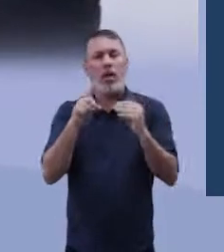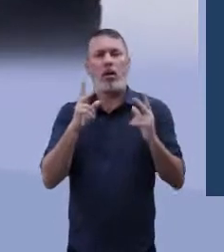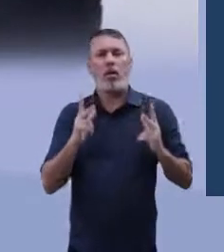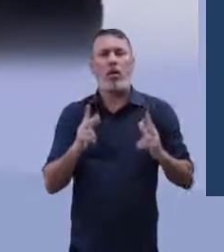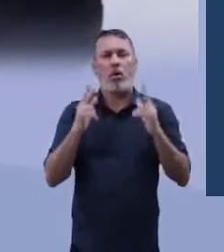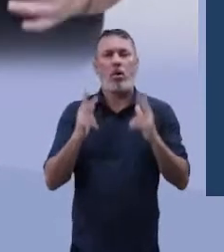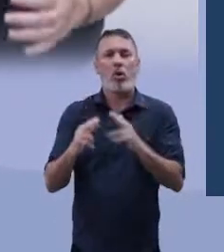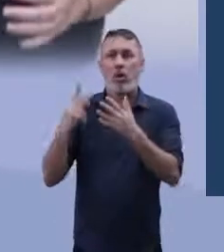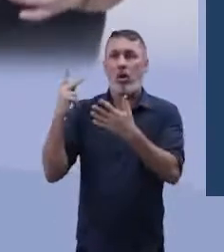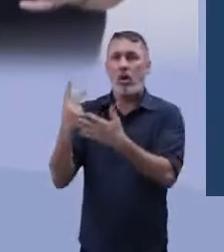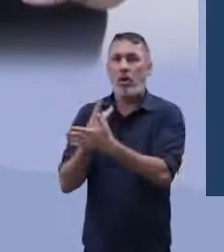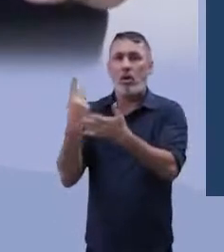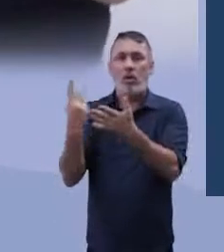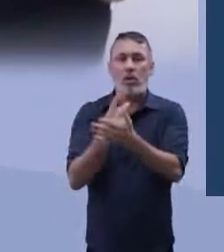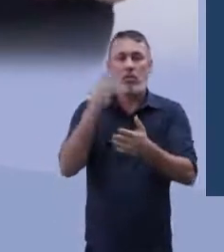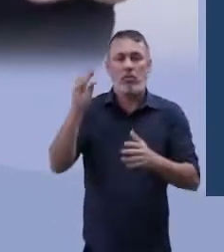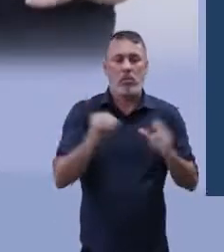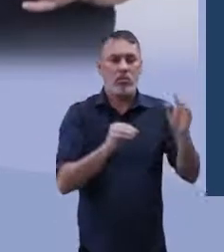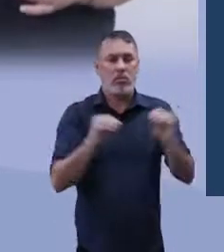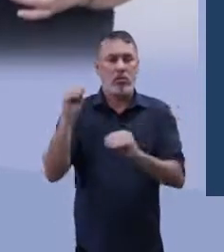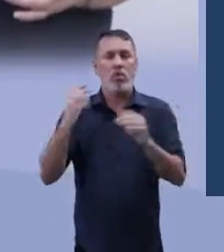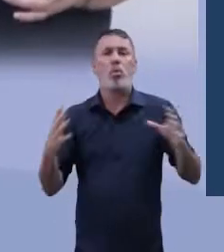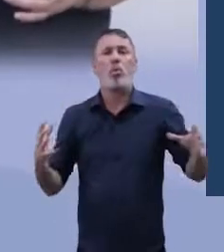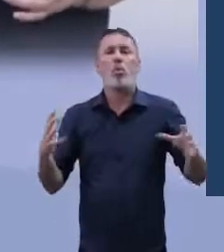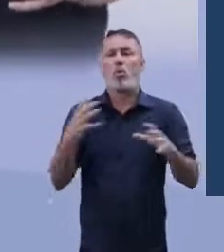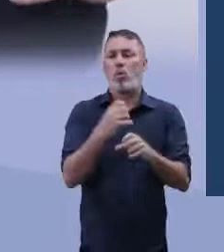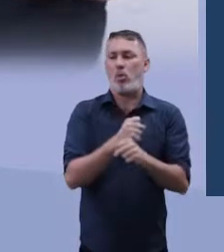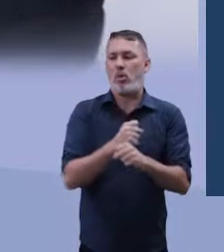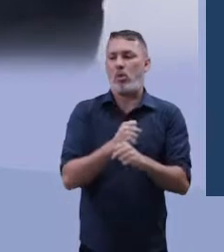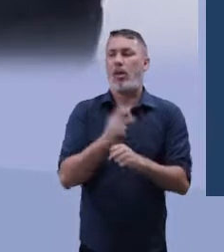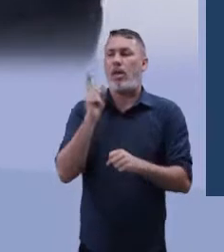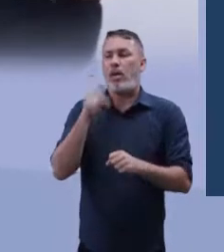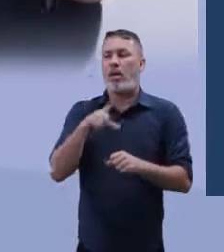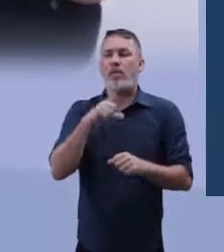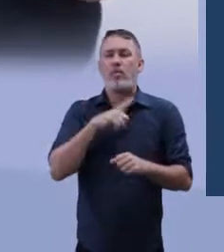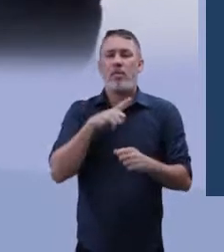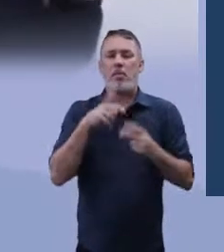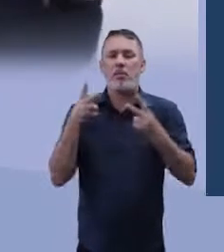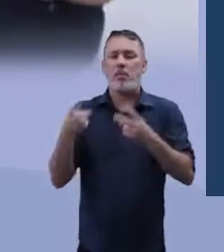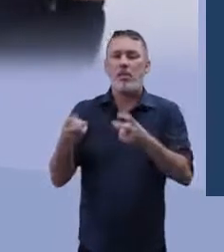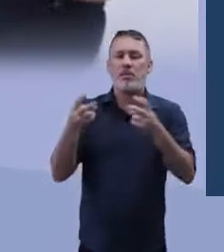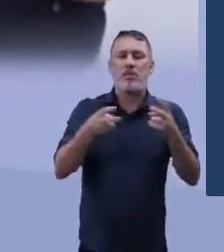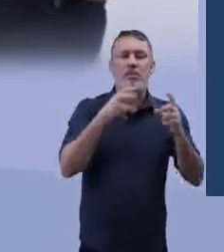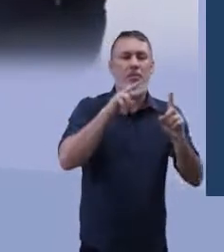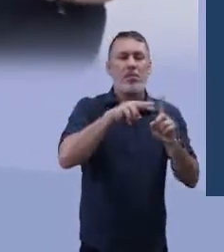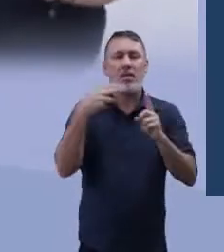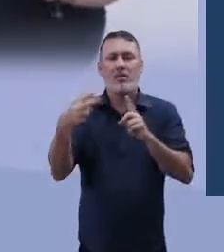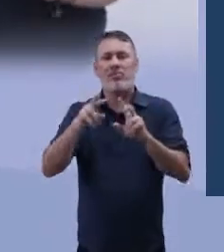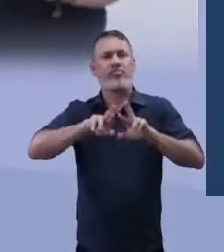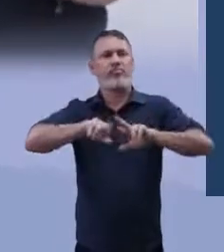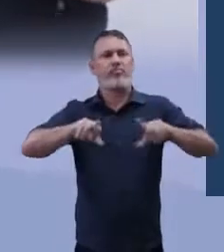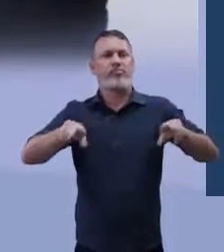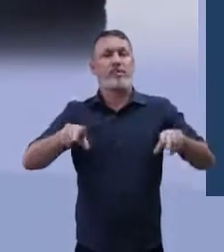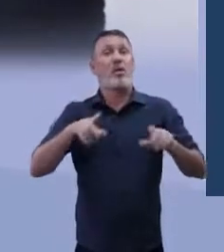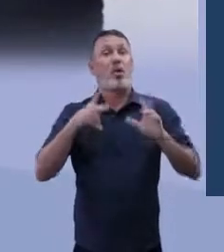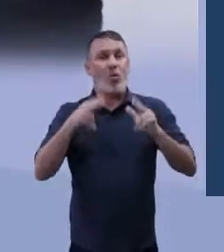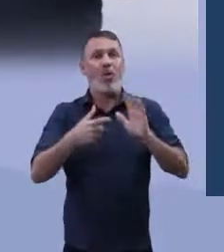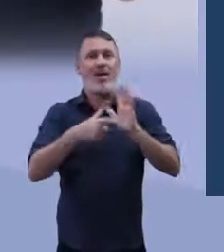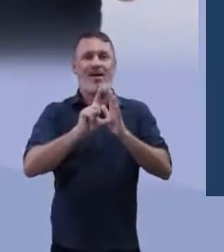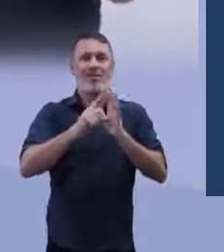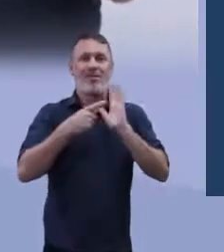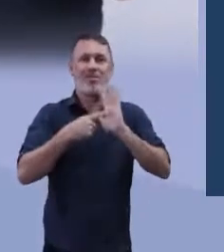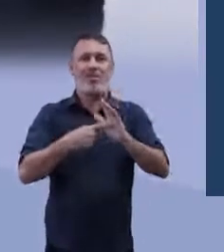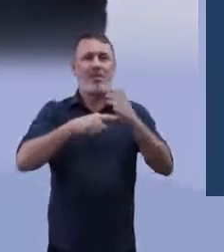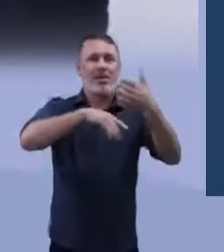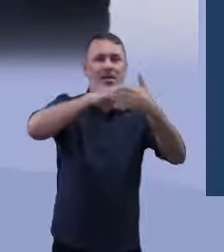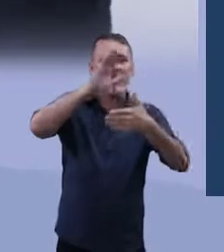recortes, fragmentos de cenas que formam o todo. Múltiplas perspectivas serão mostradas, do mesmo modo que a